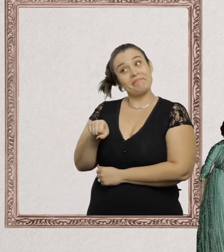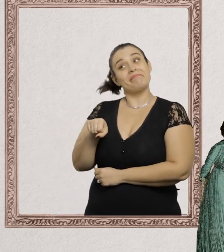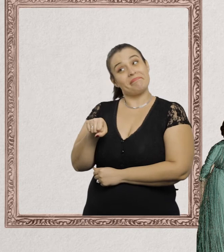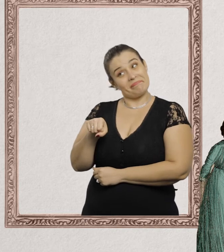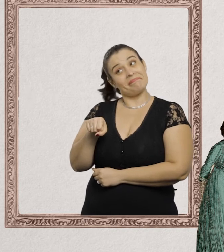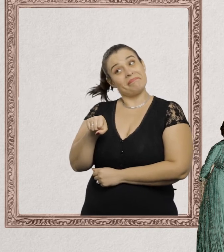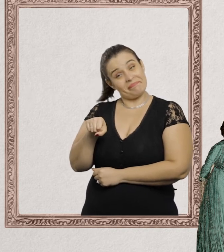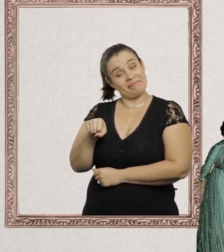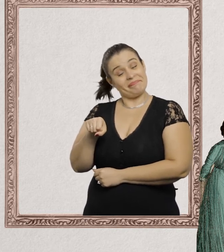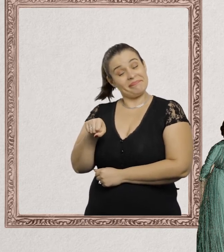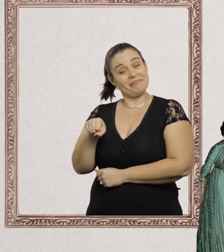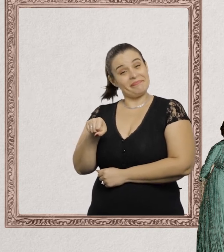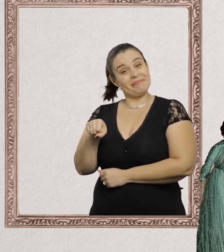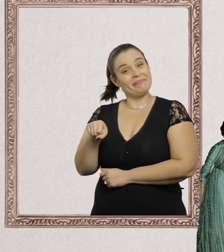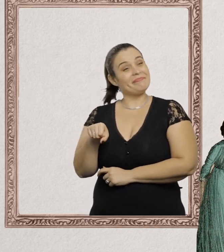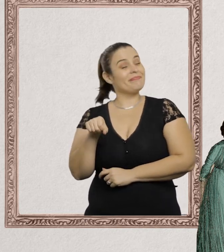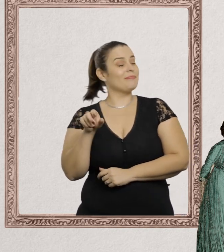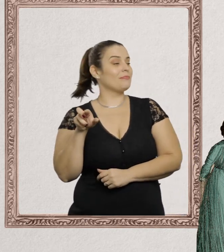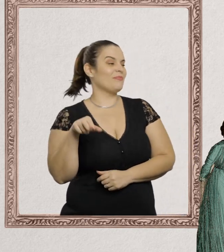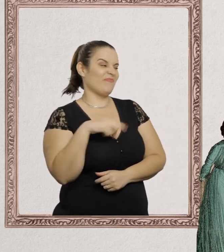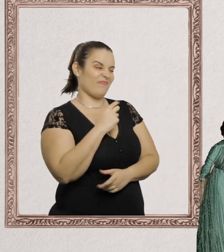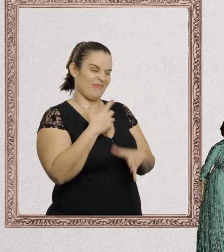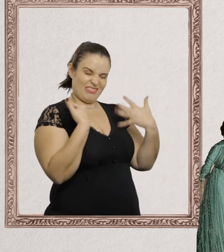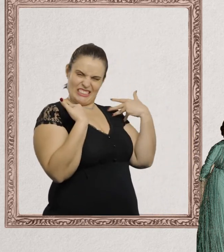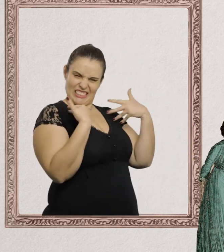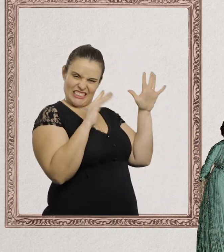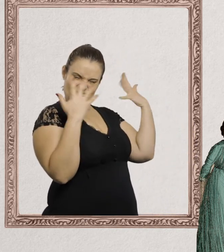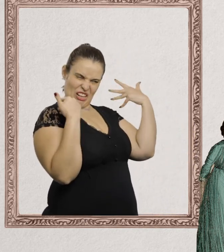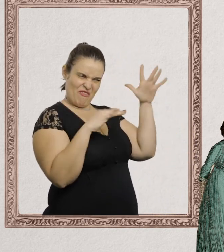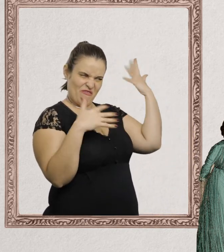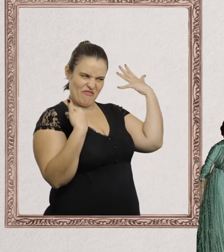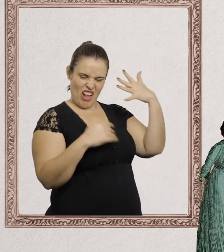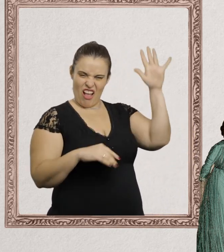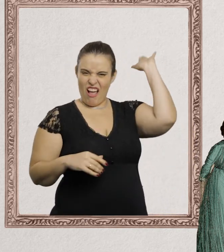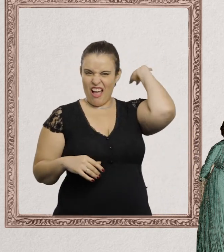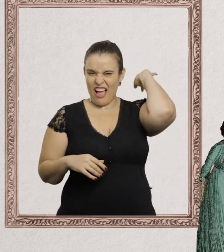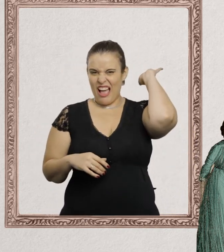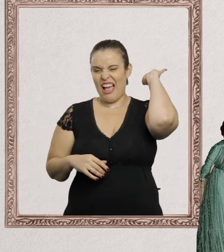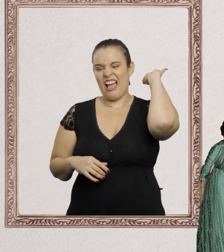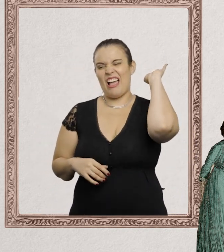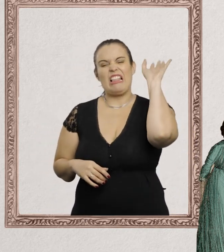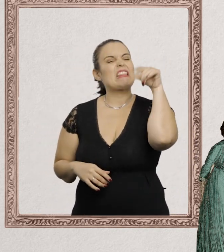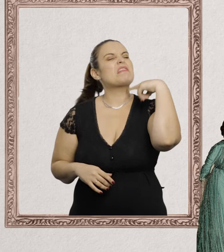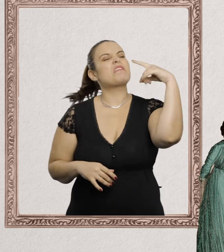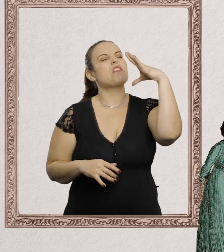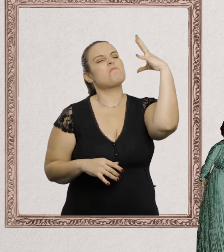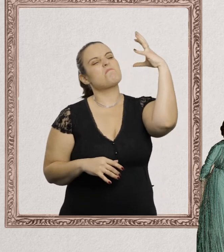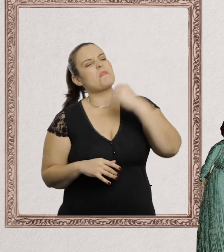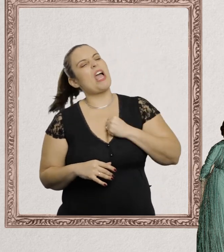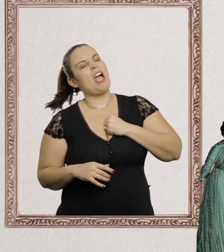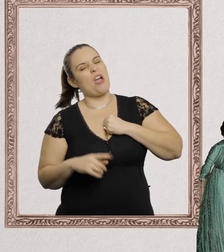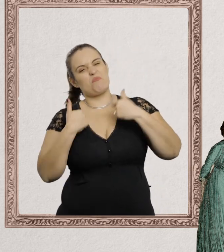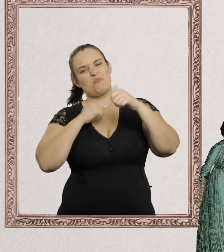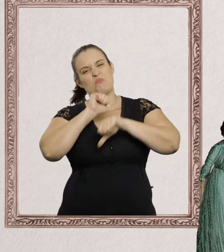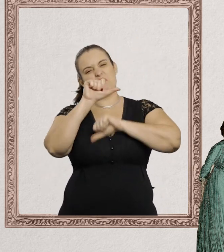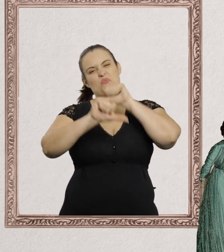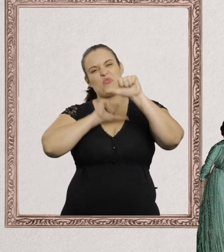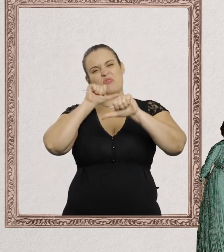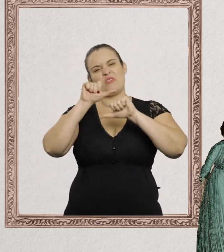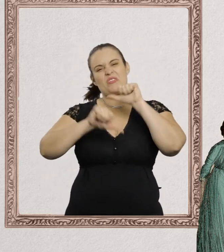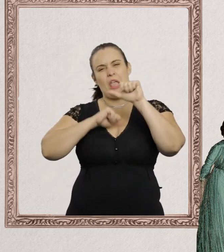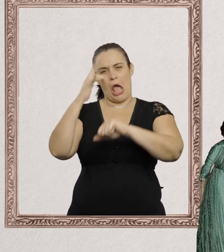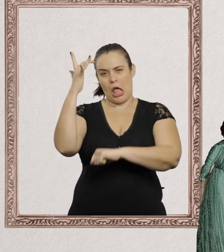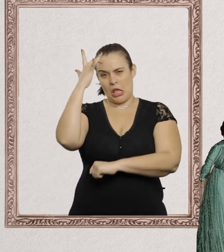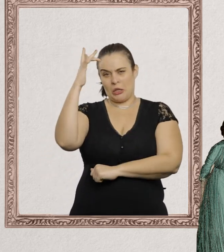respondeu novamente que sim. Peter disse: Sai pra lá, moça! Ninguém vai me apanhar e me transformar